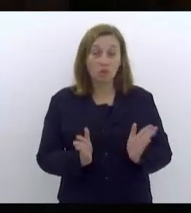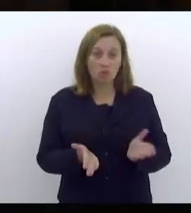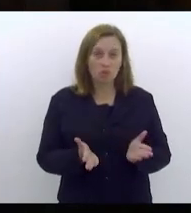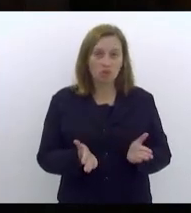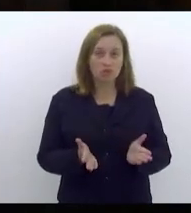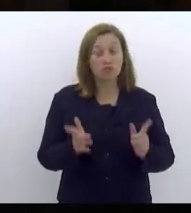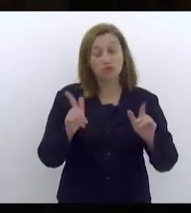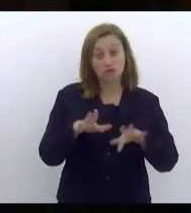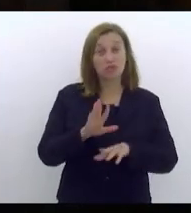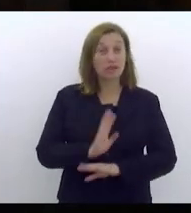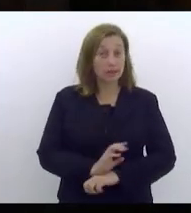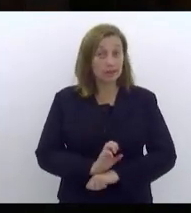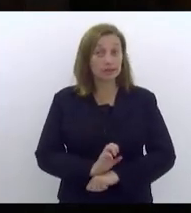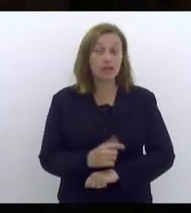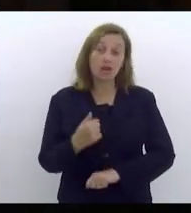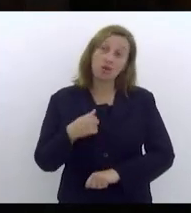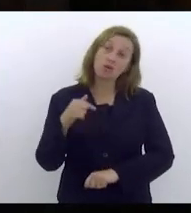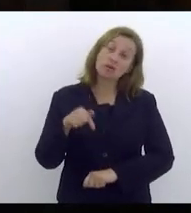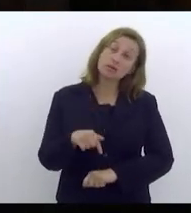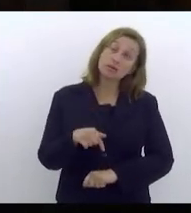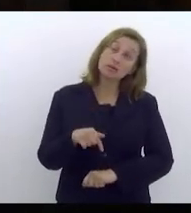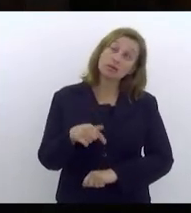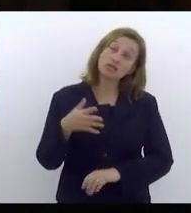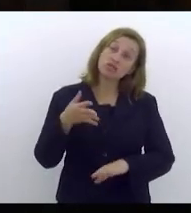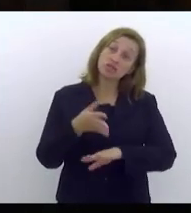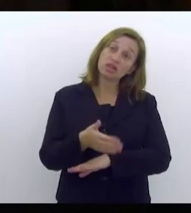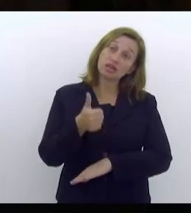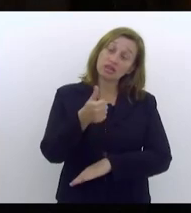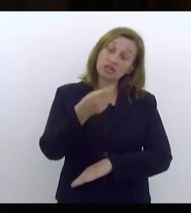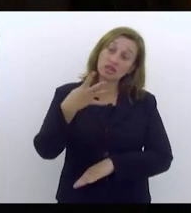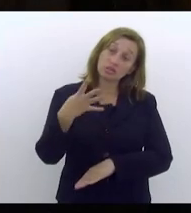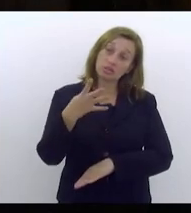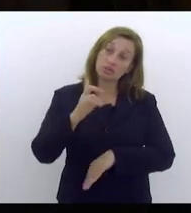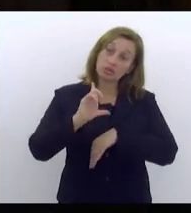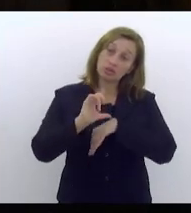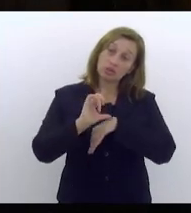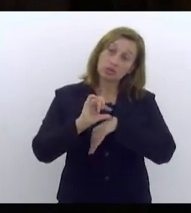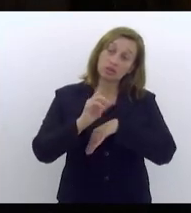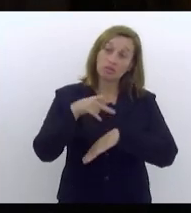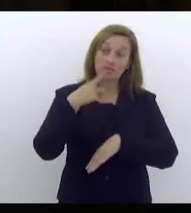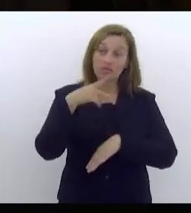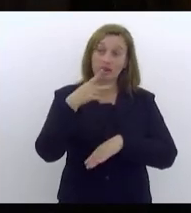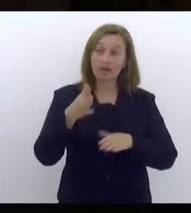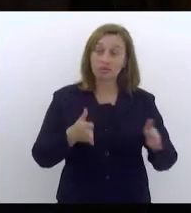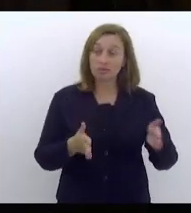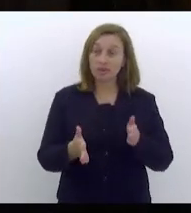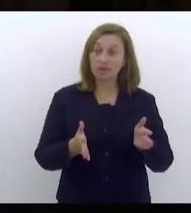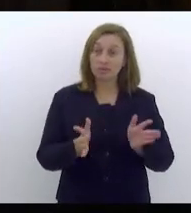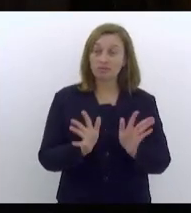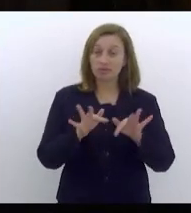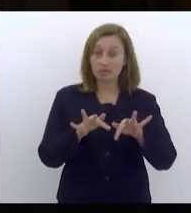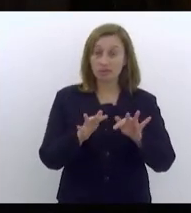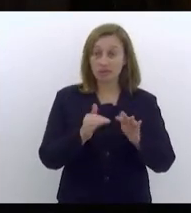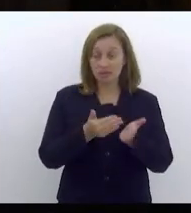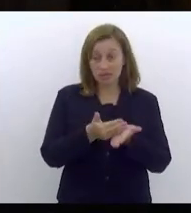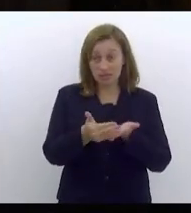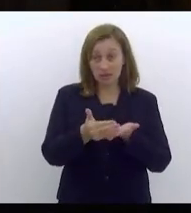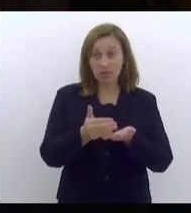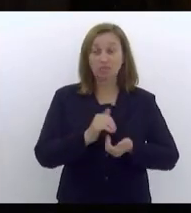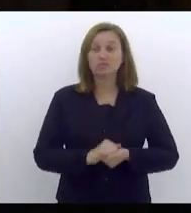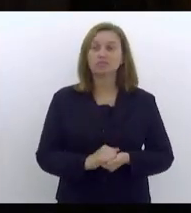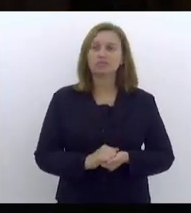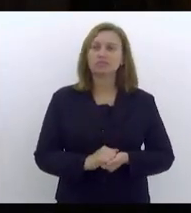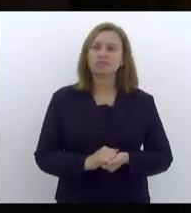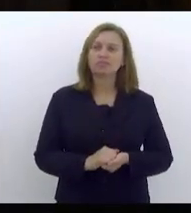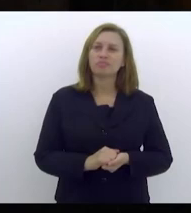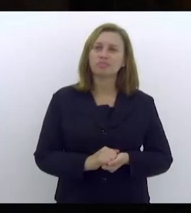exceção, eu estar aqui às 14 horas para falar no expediente inicial. E isso, sobre